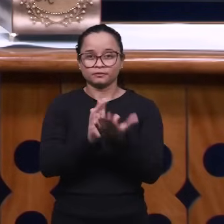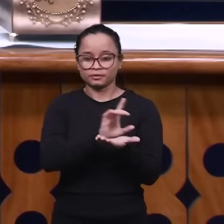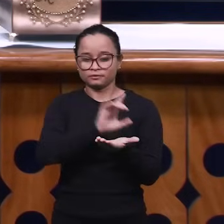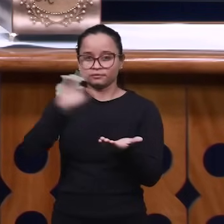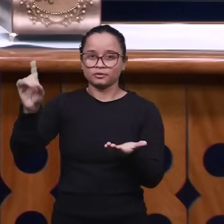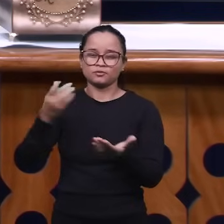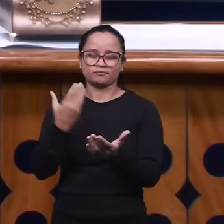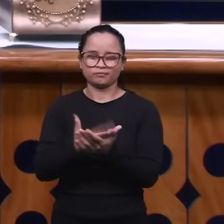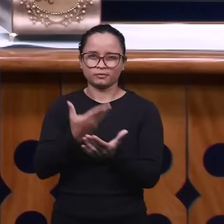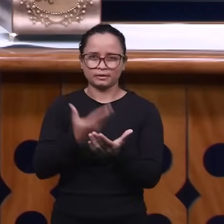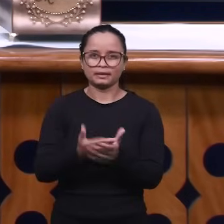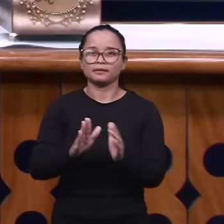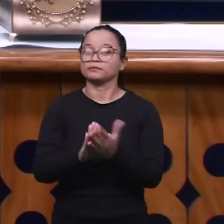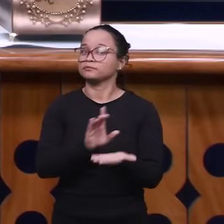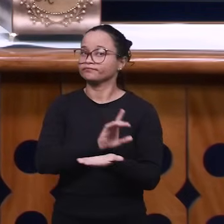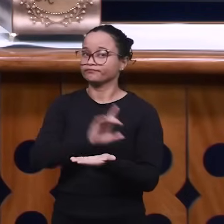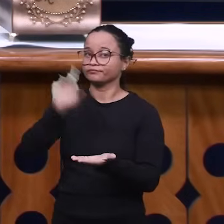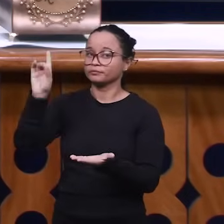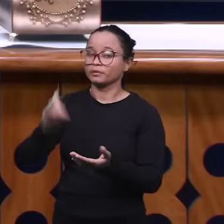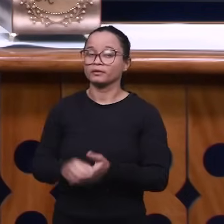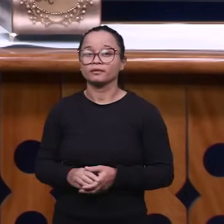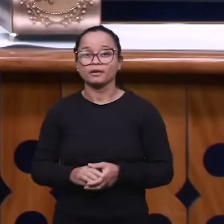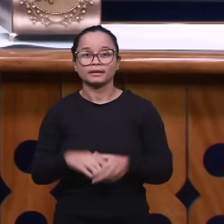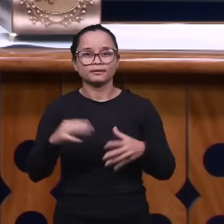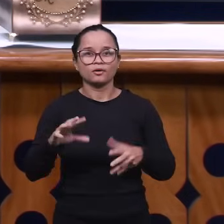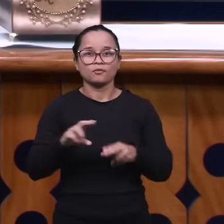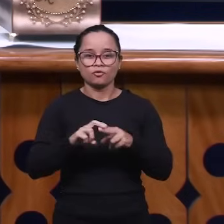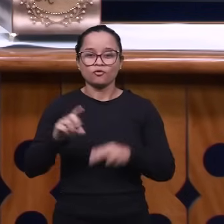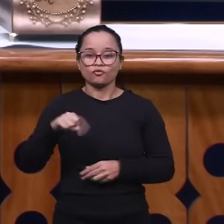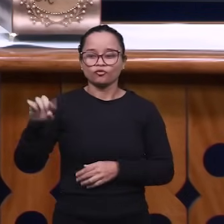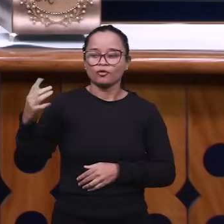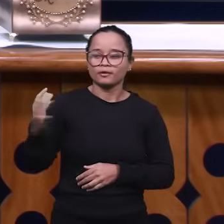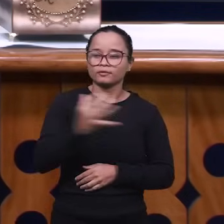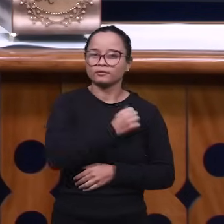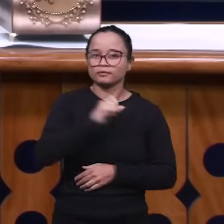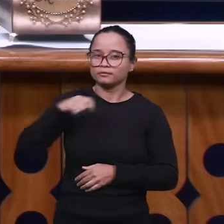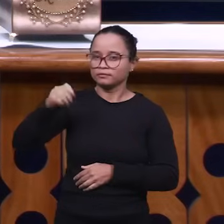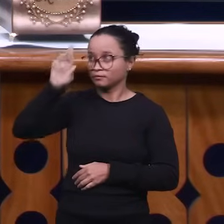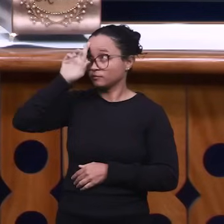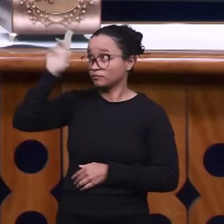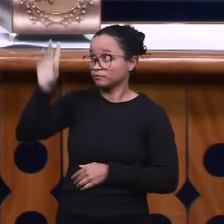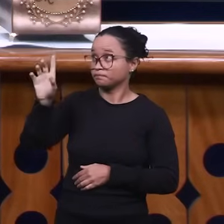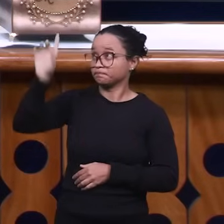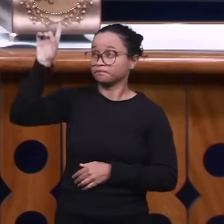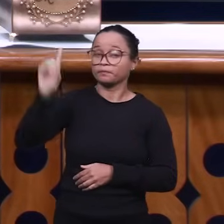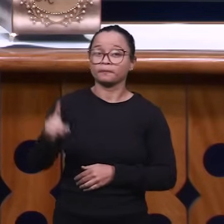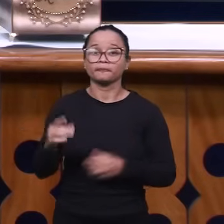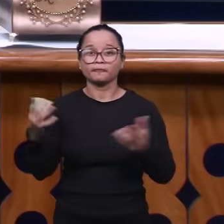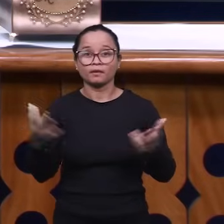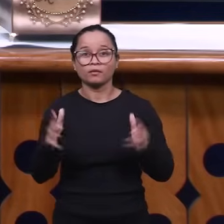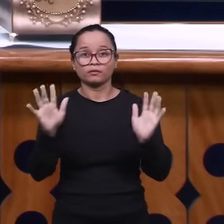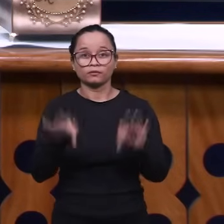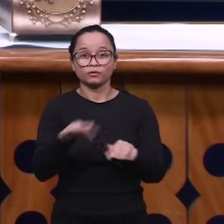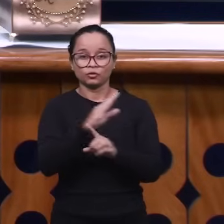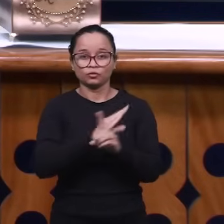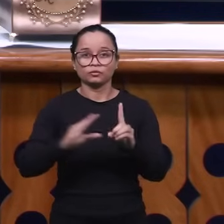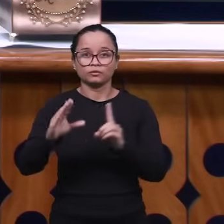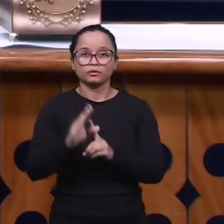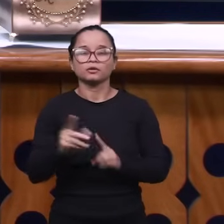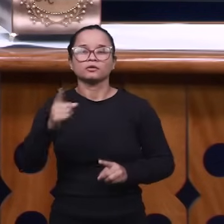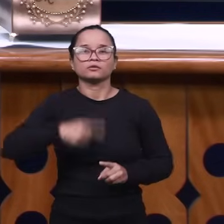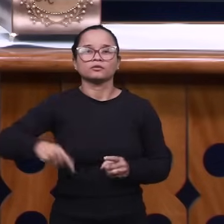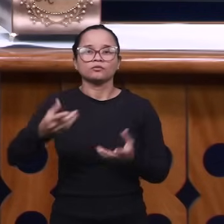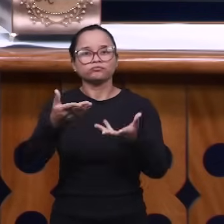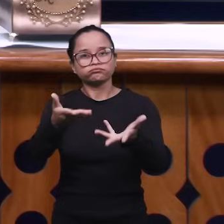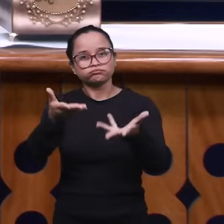palavra do Senhor, estudar a palavra do Senhor. Isso é motivo de adoração ao nome do nosso Deus. Por isso, ao encerrar este culto, nós